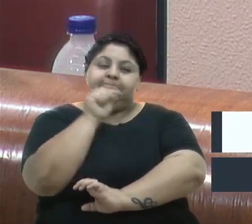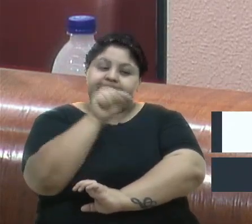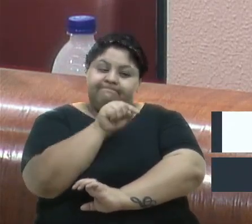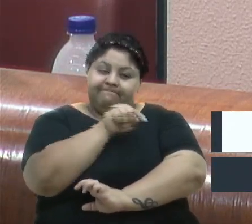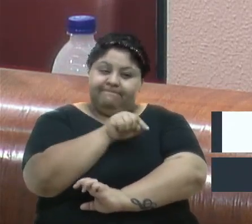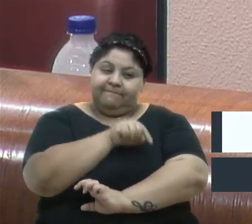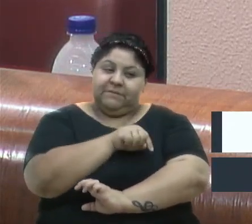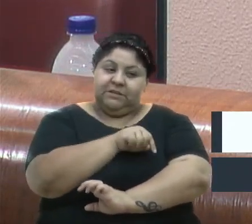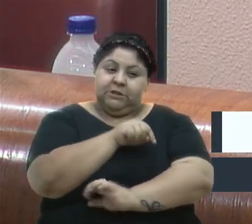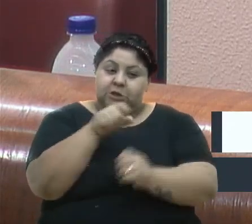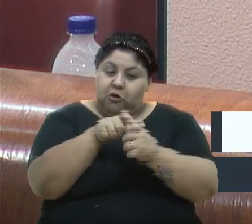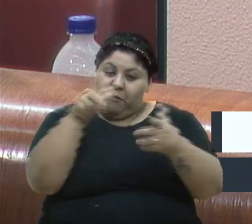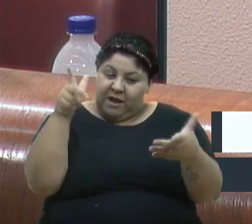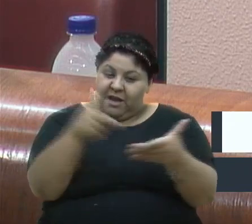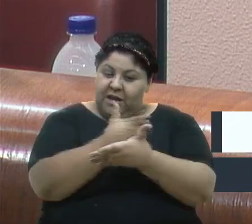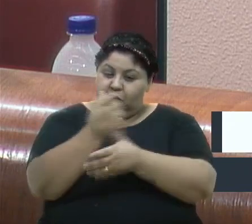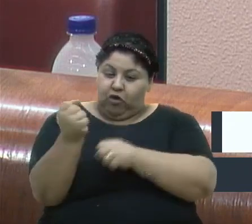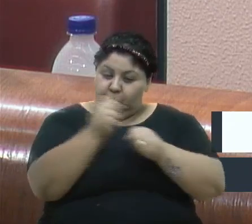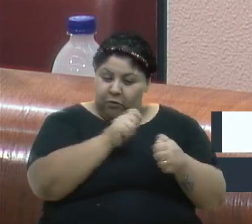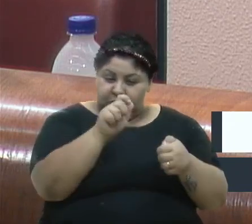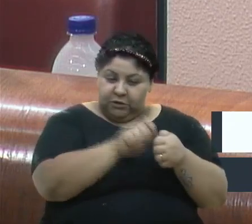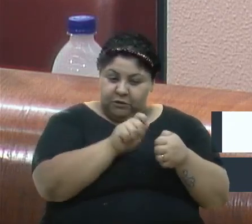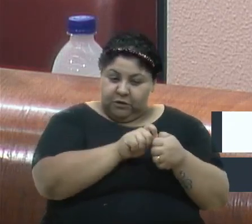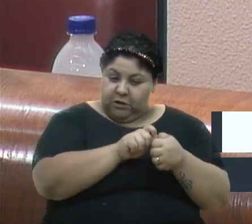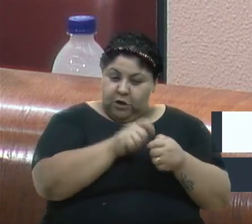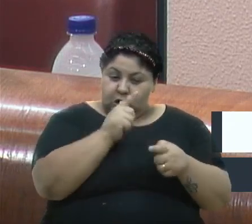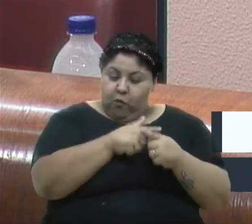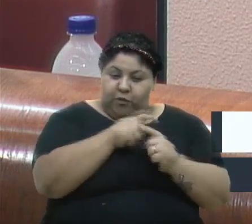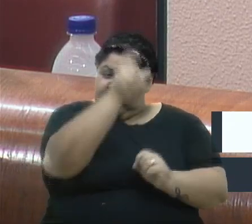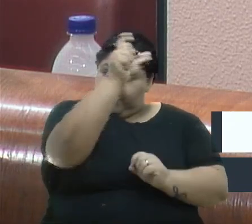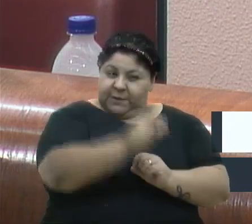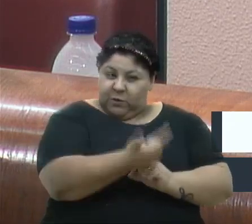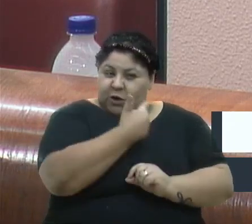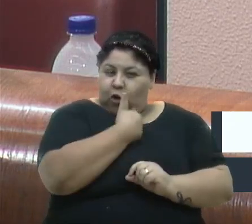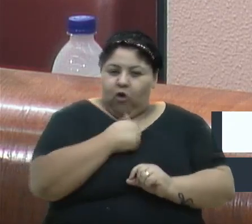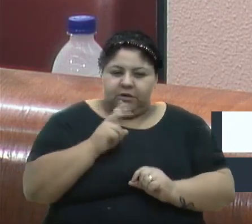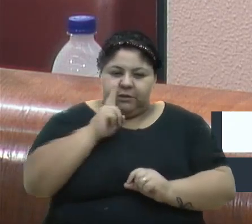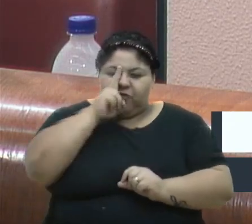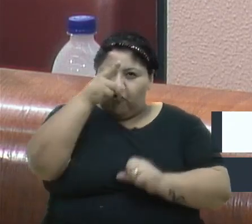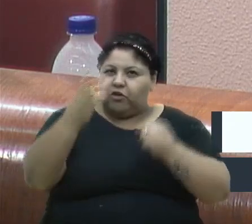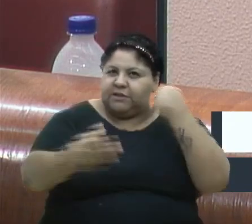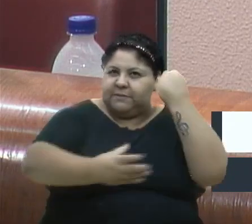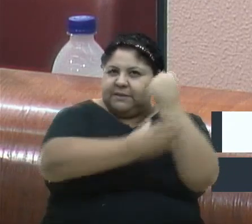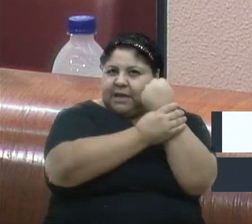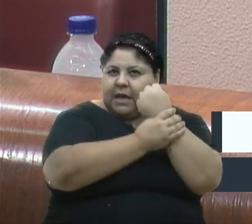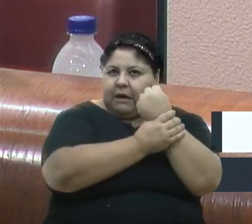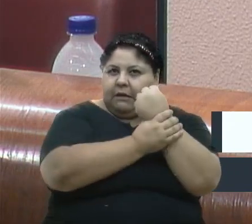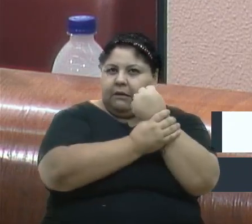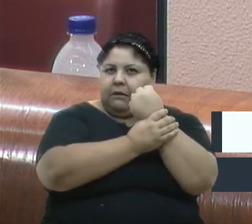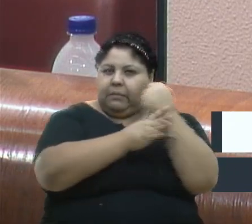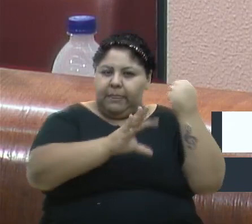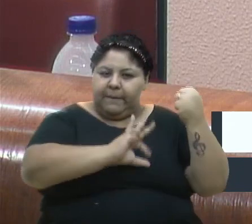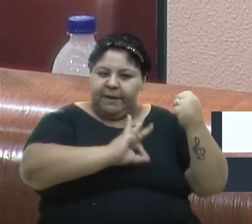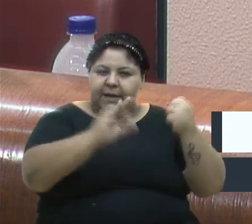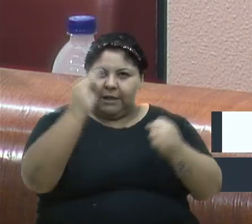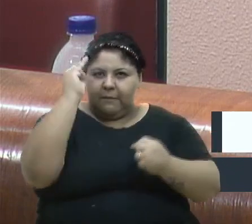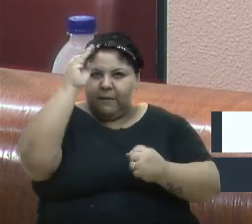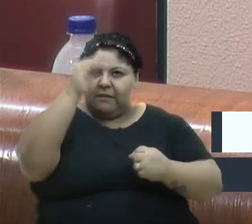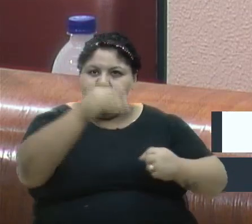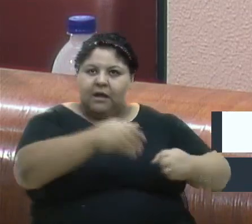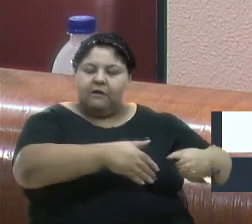o maior erro que se pode fazer, porque quem não gosta das forças de segurança, quem não gosta da brigada militar, é